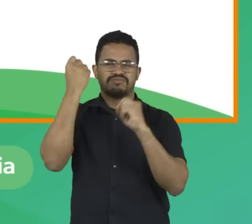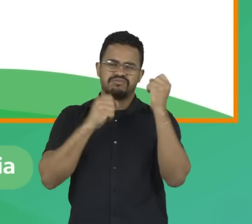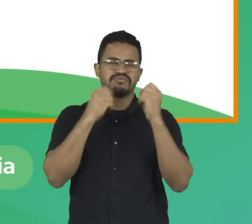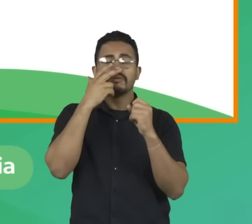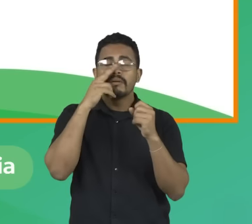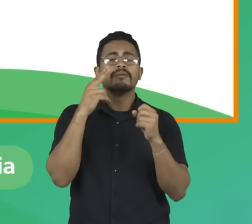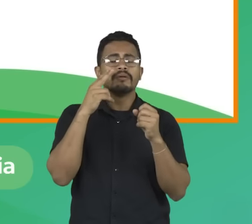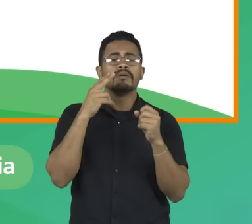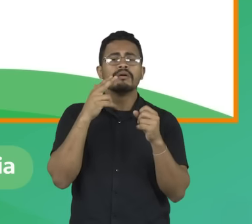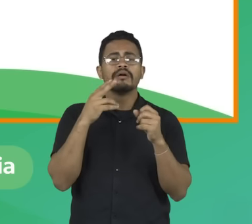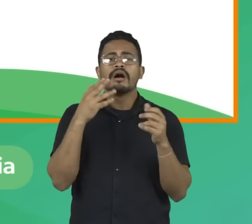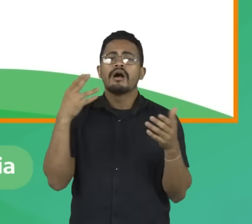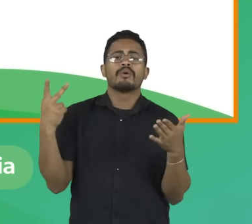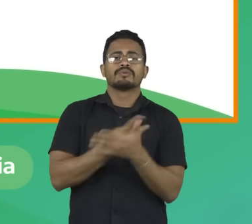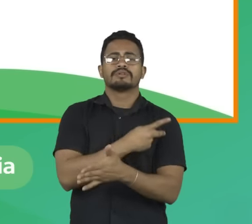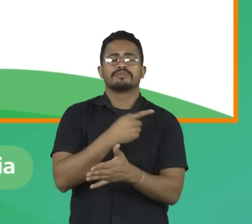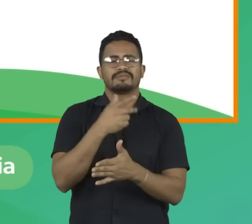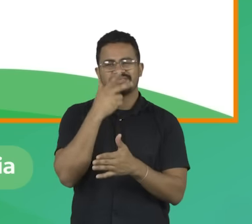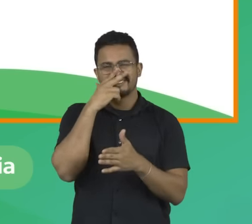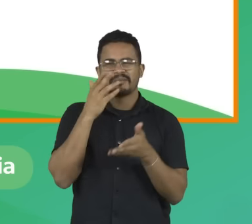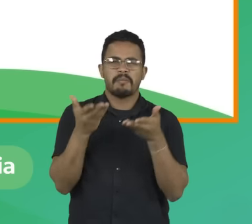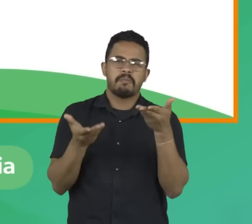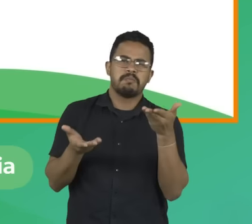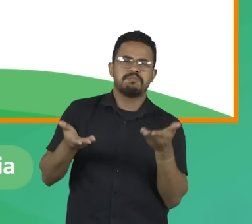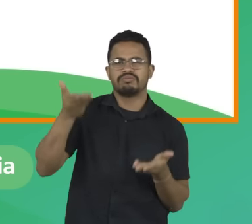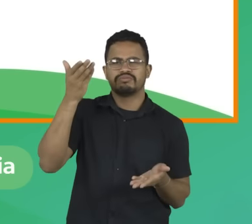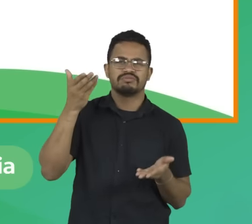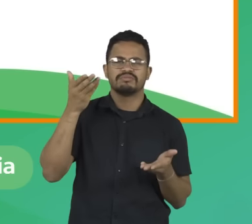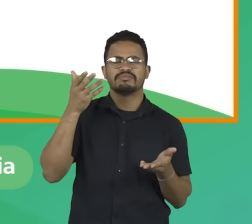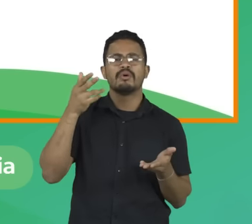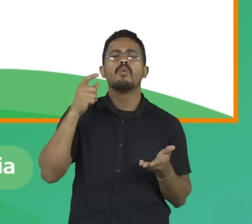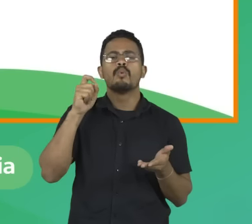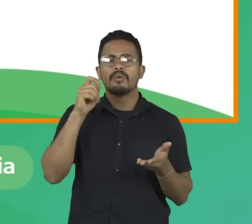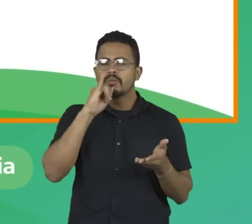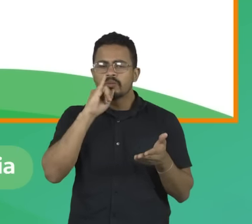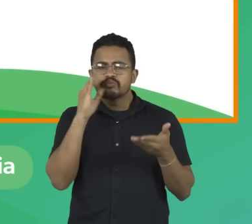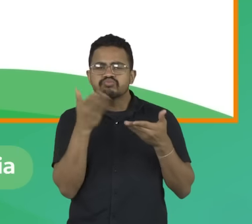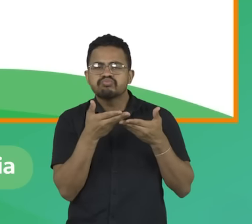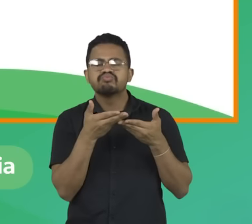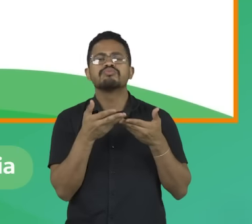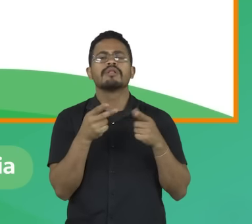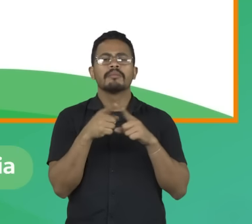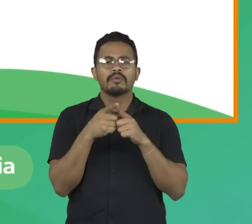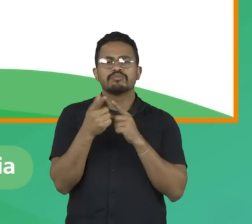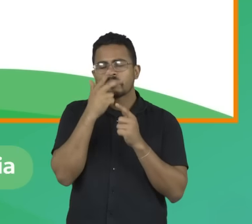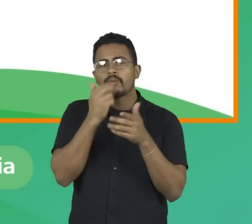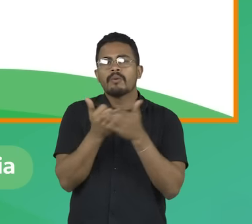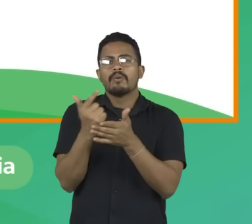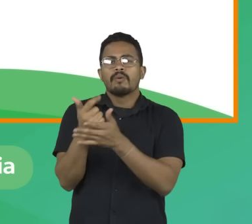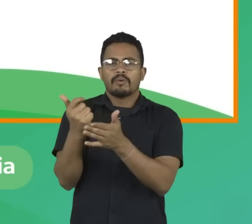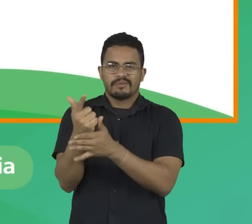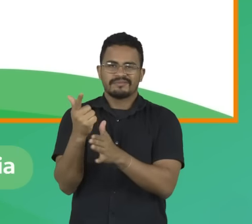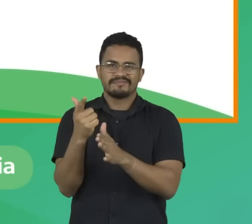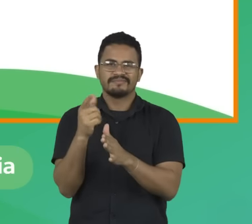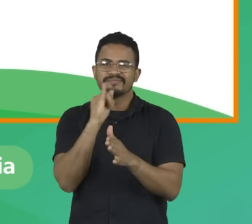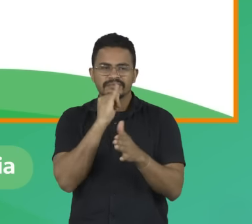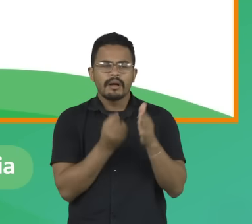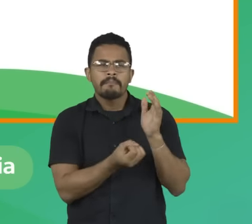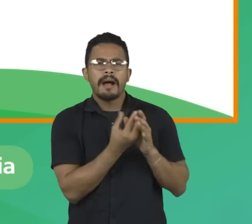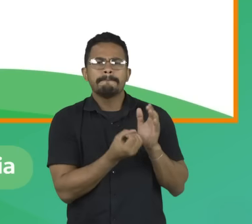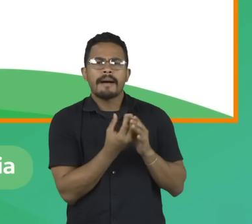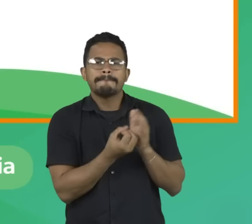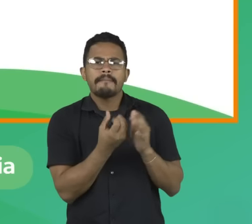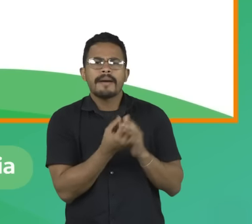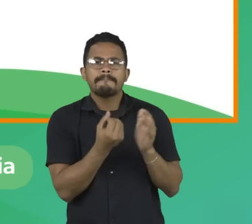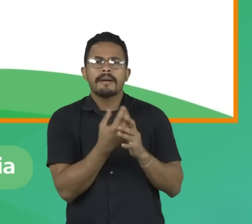ela causou um desequilíbrio entre a modernização e o consumo. Então você produzia bens que eles eram